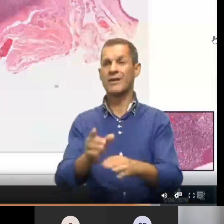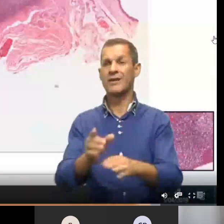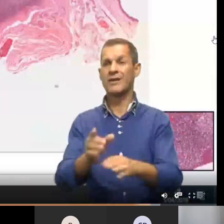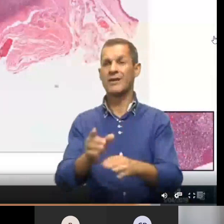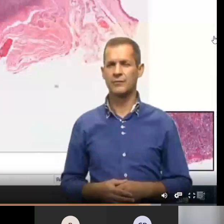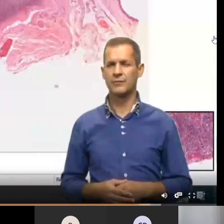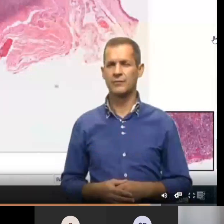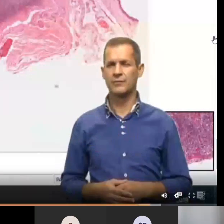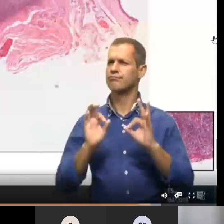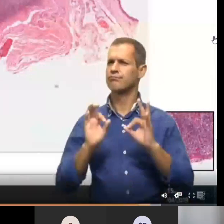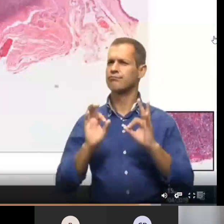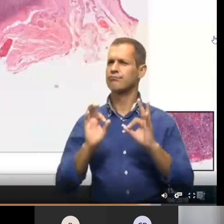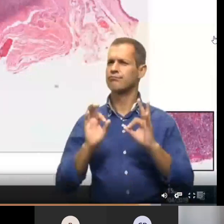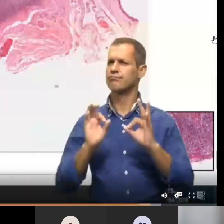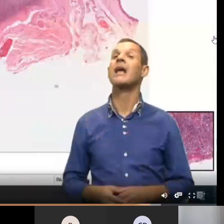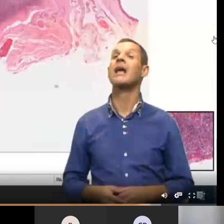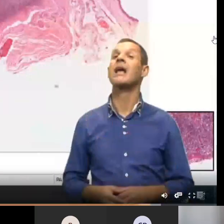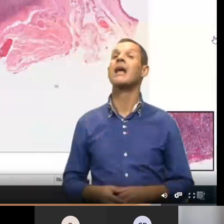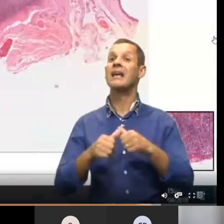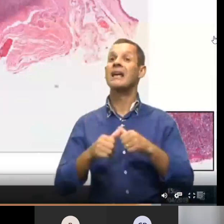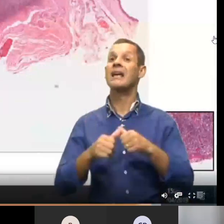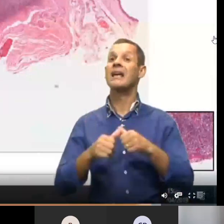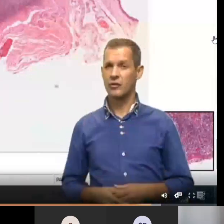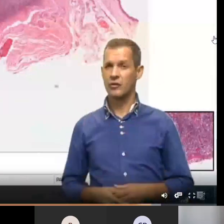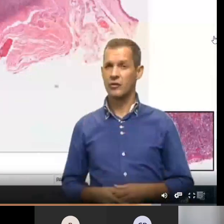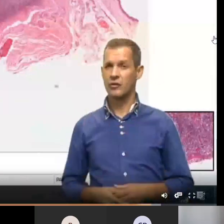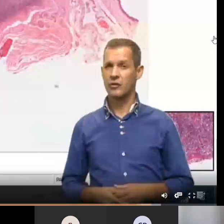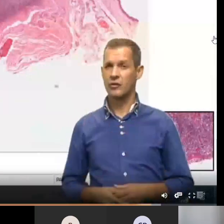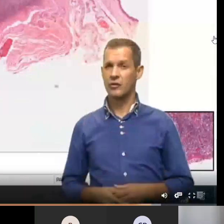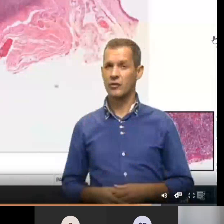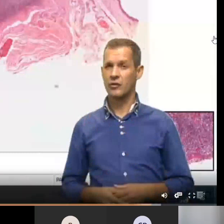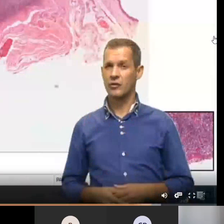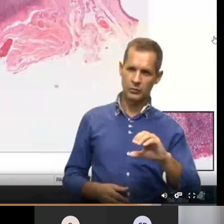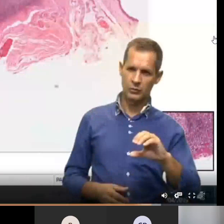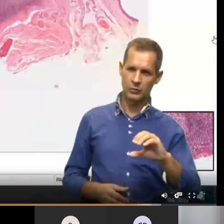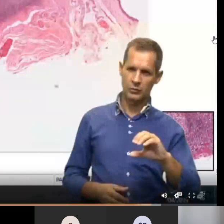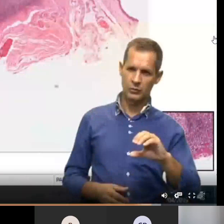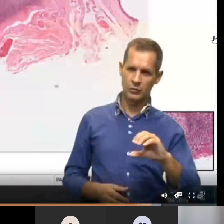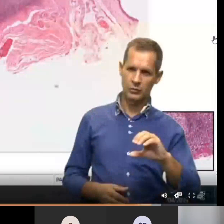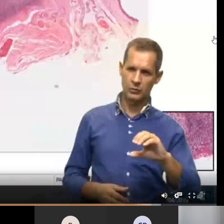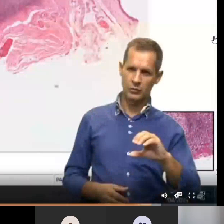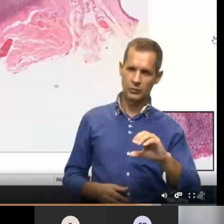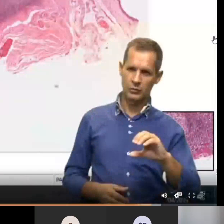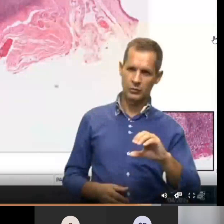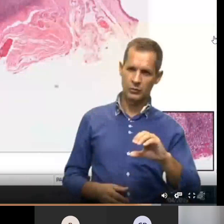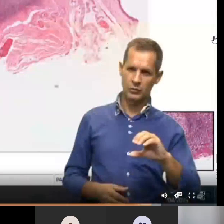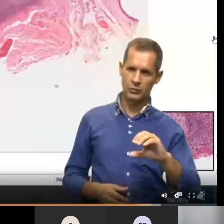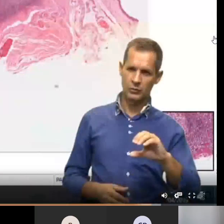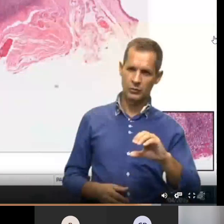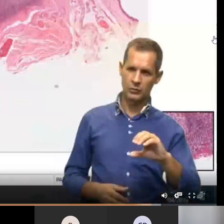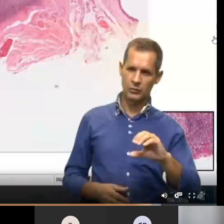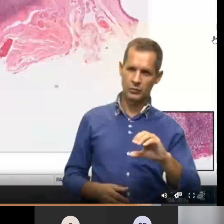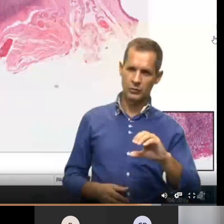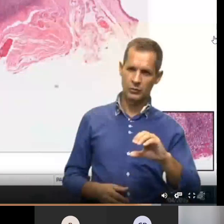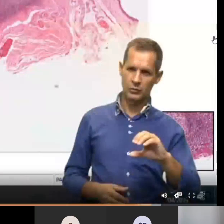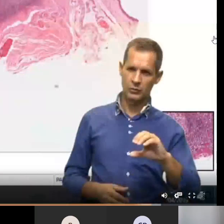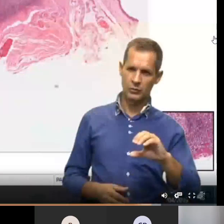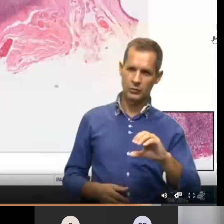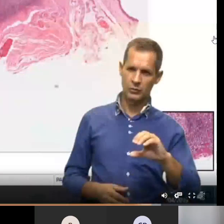anterior, certo? E nesses nódulos linfáticos, nós conseguimos verificar um